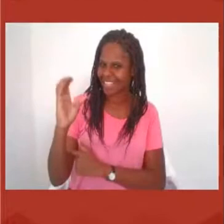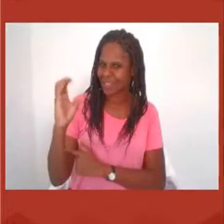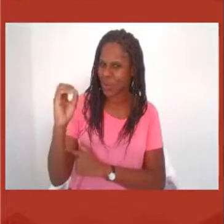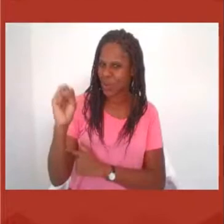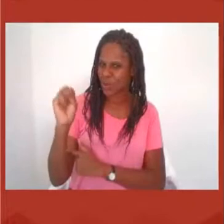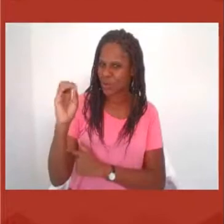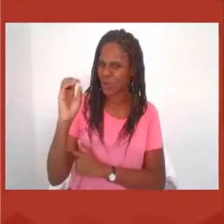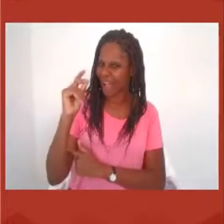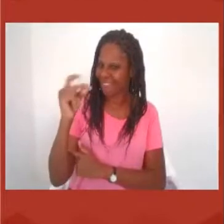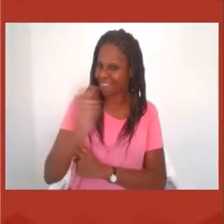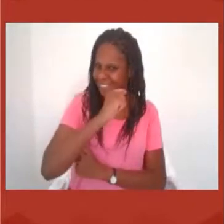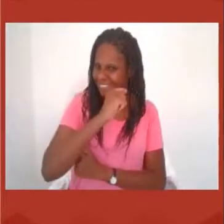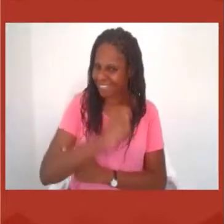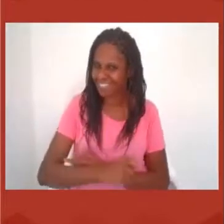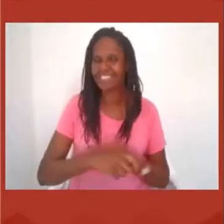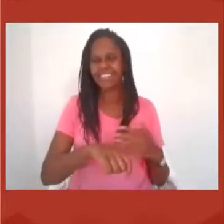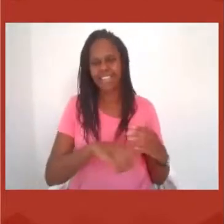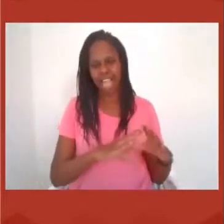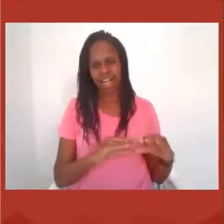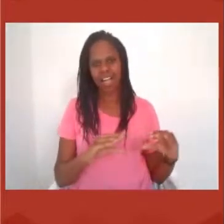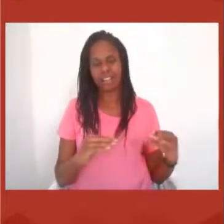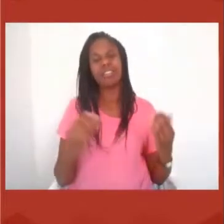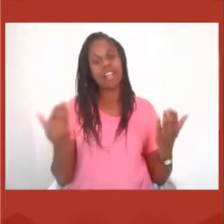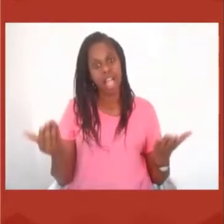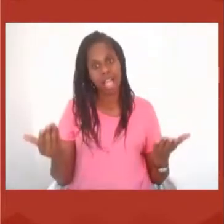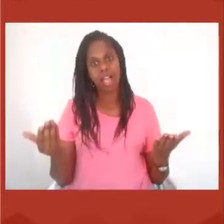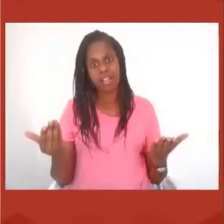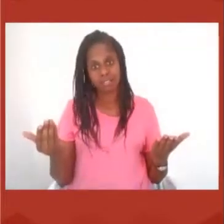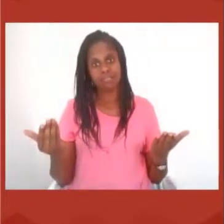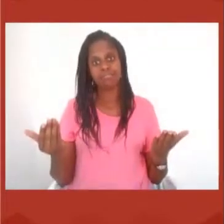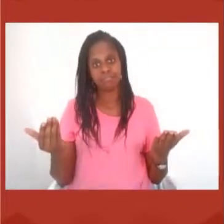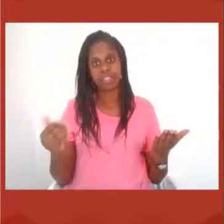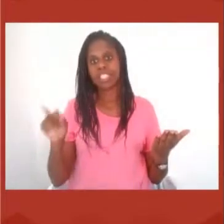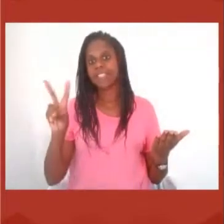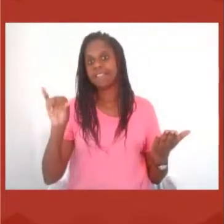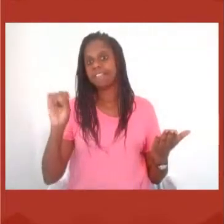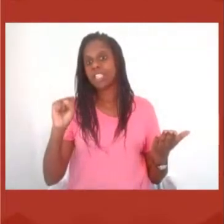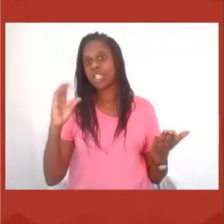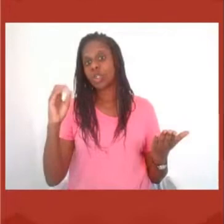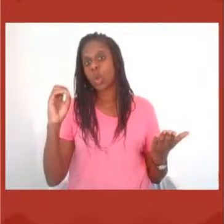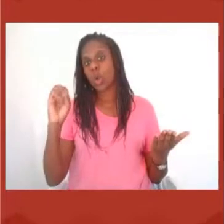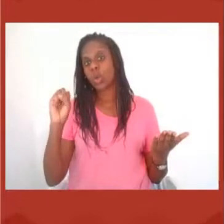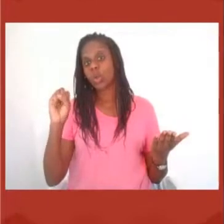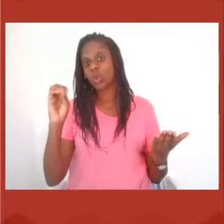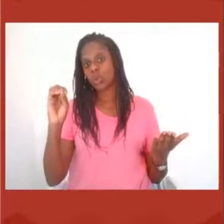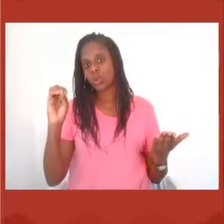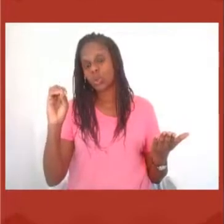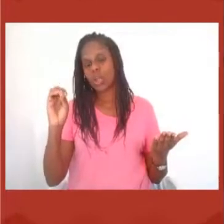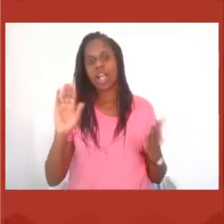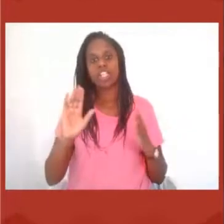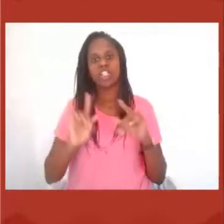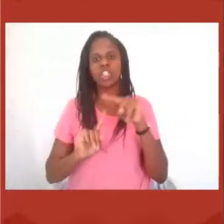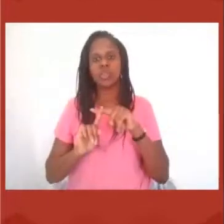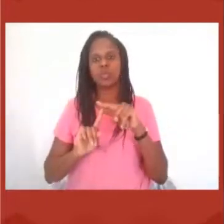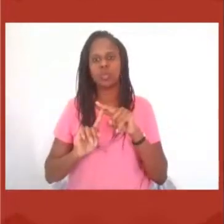Então, graus diferentes, né? Graus diferentes de viscosidade.